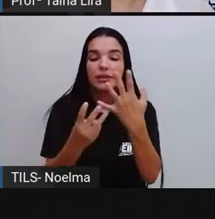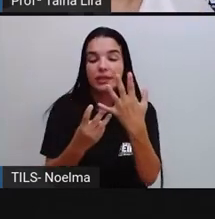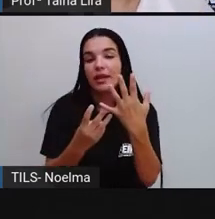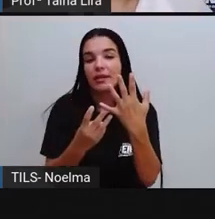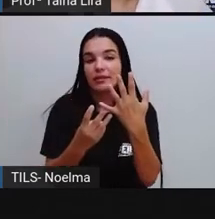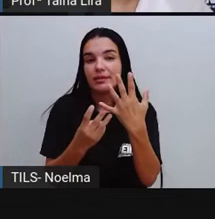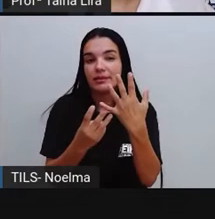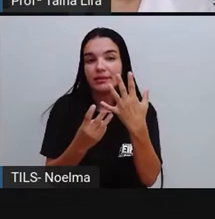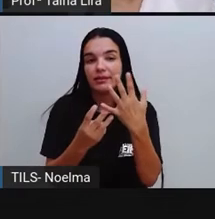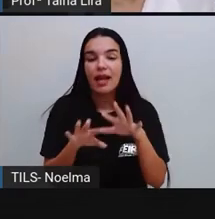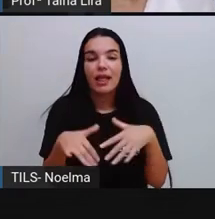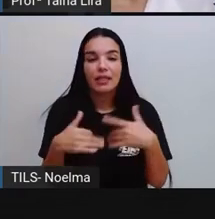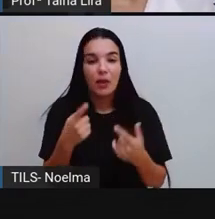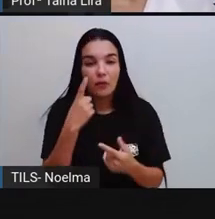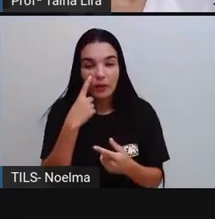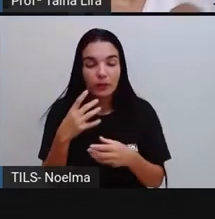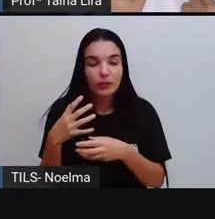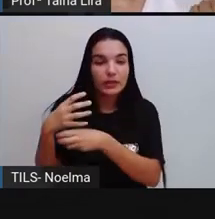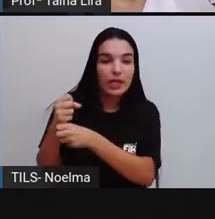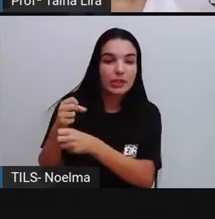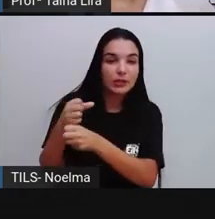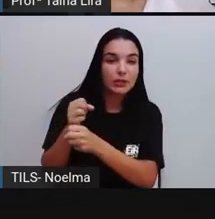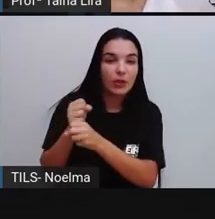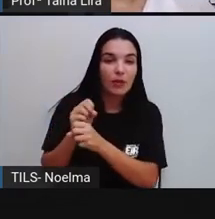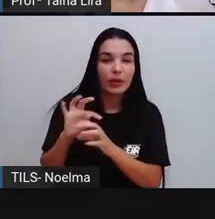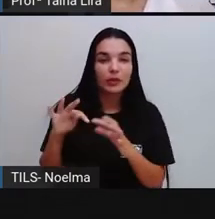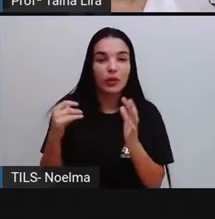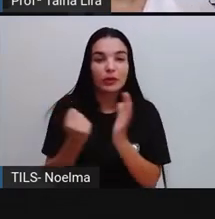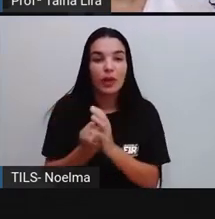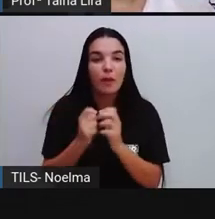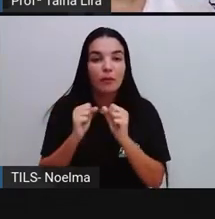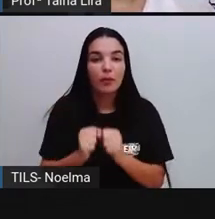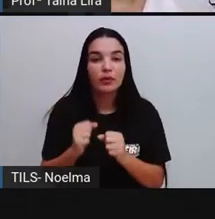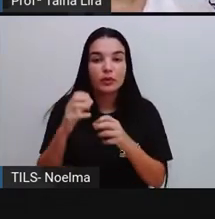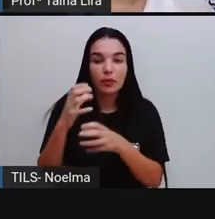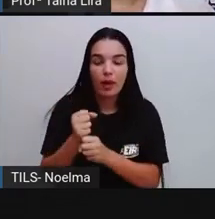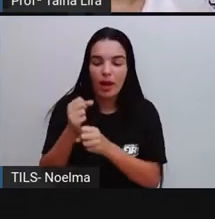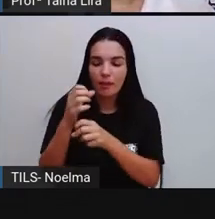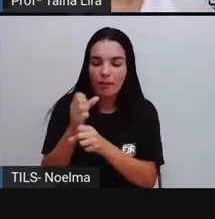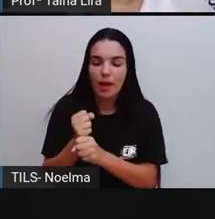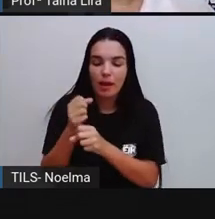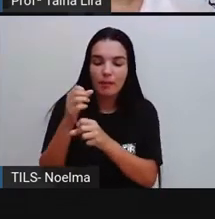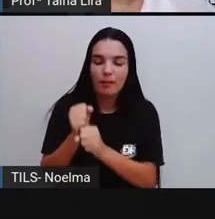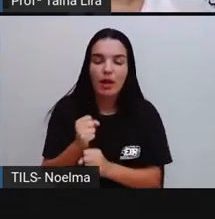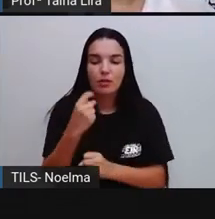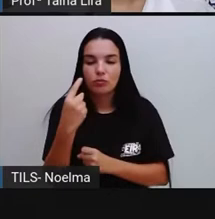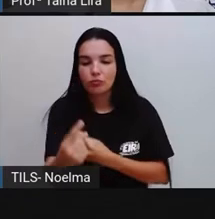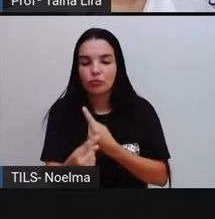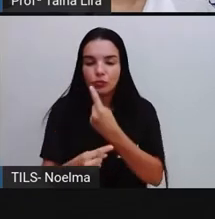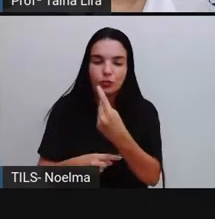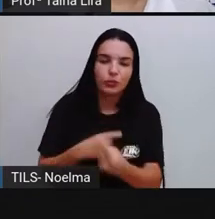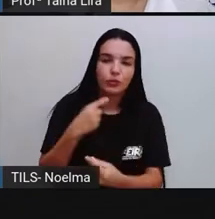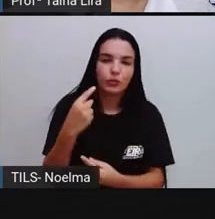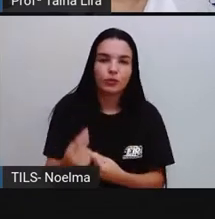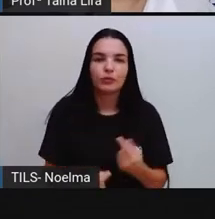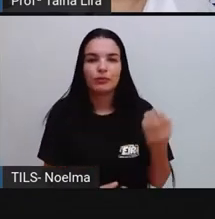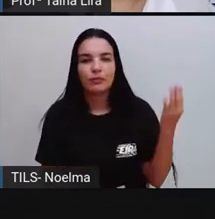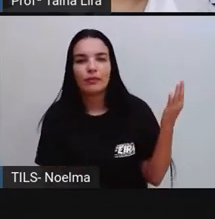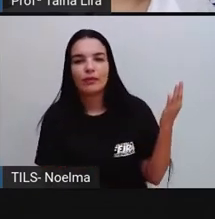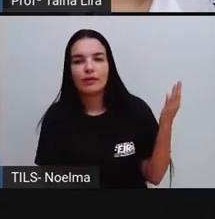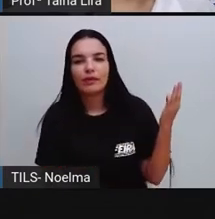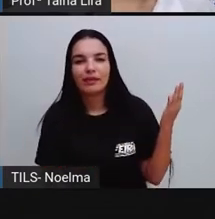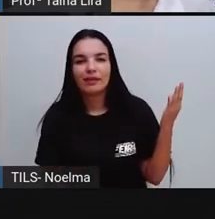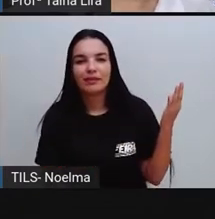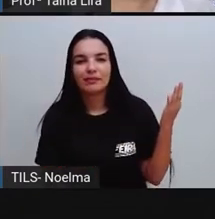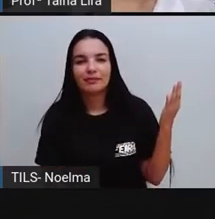aluno mais 3. E aí, Pro, a gente pode contar de 1 em 1, tá? Então,